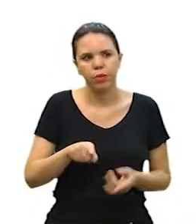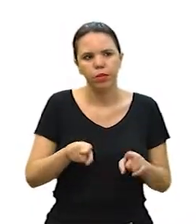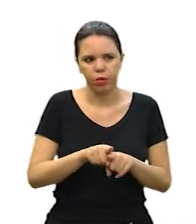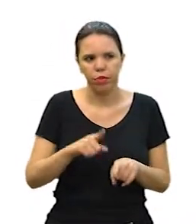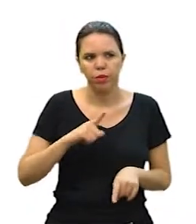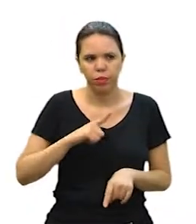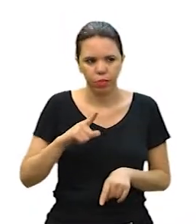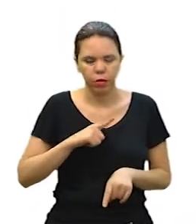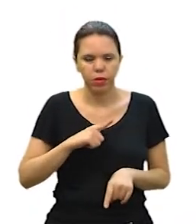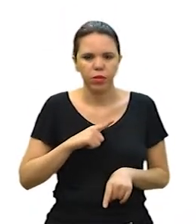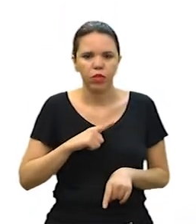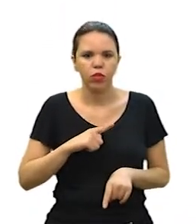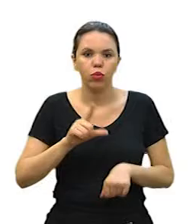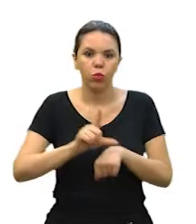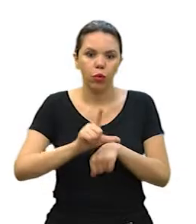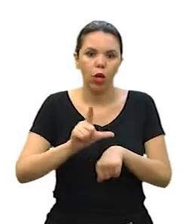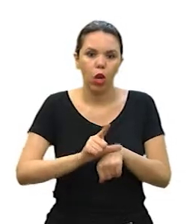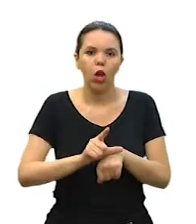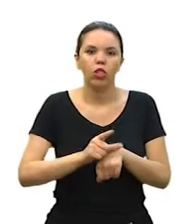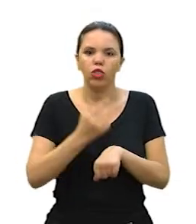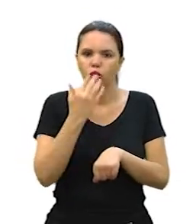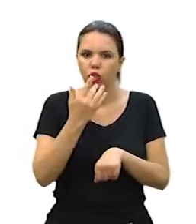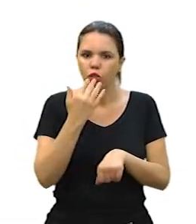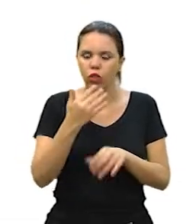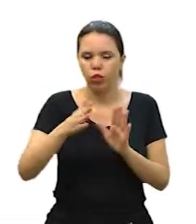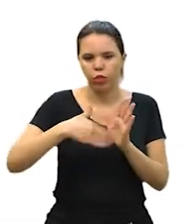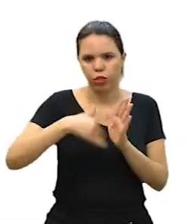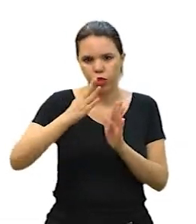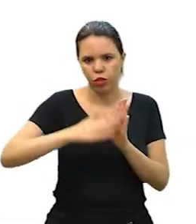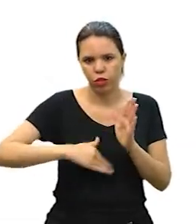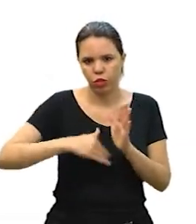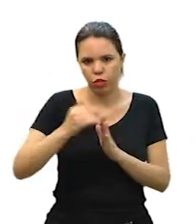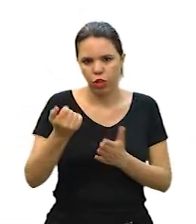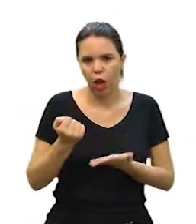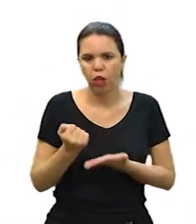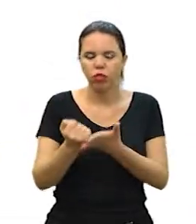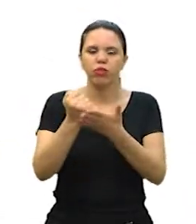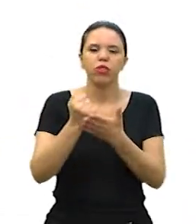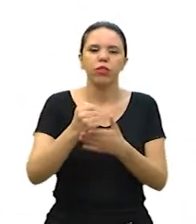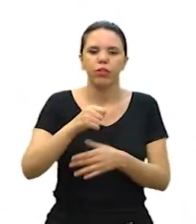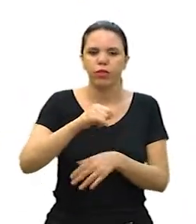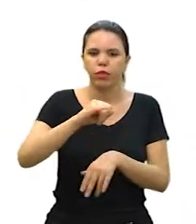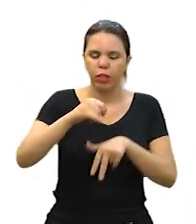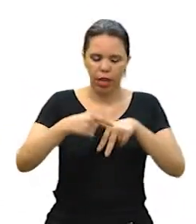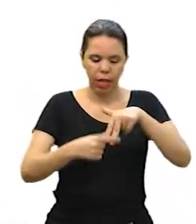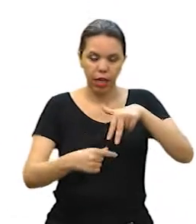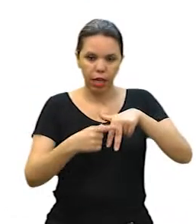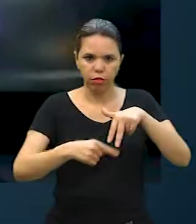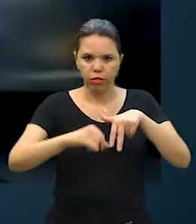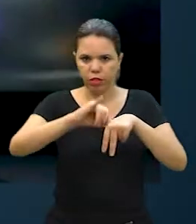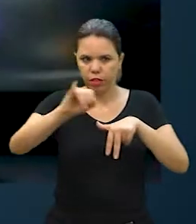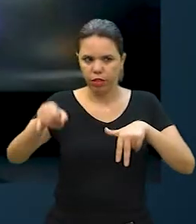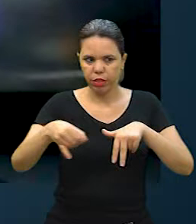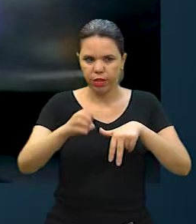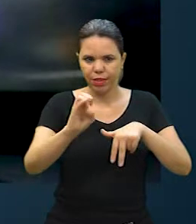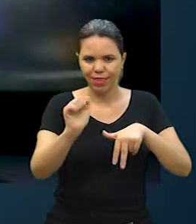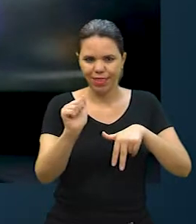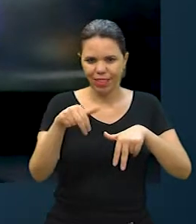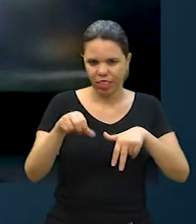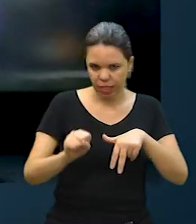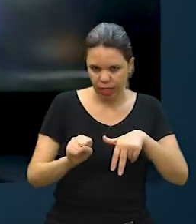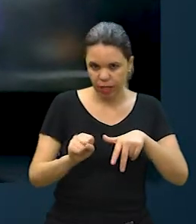irmã, eles tinham uma tinturaria que tingiam e beneficiavam jeans para grandes fábricas.